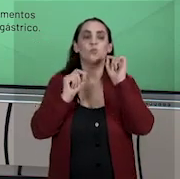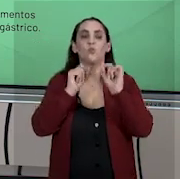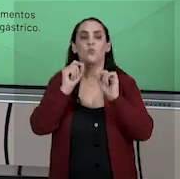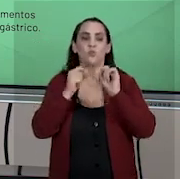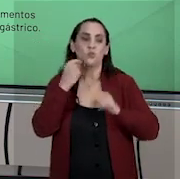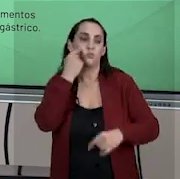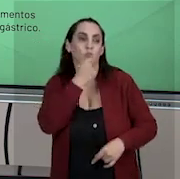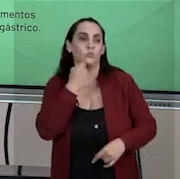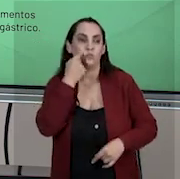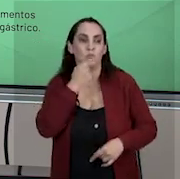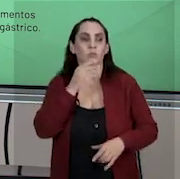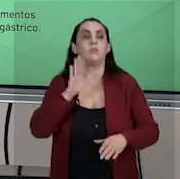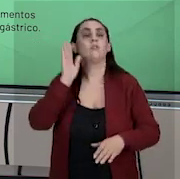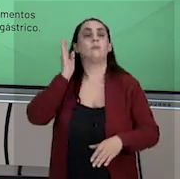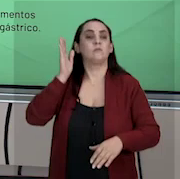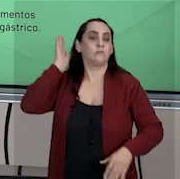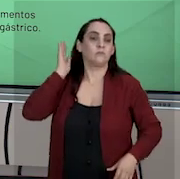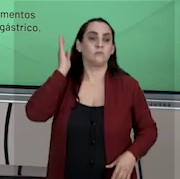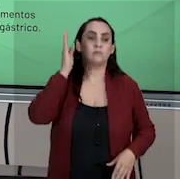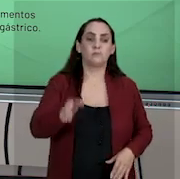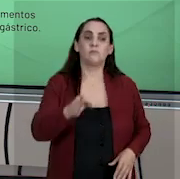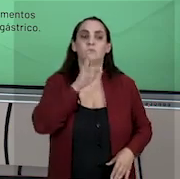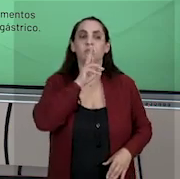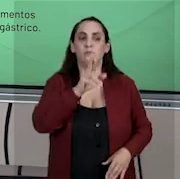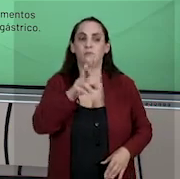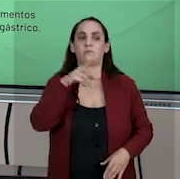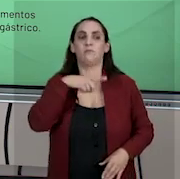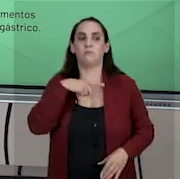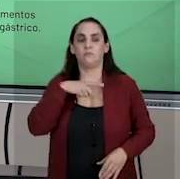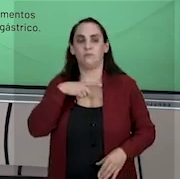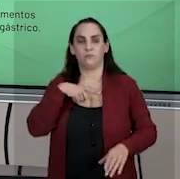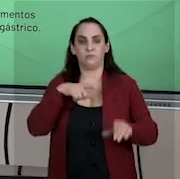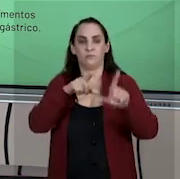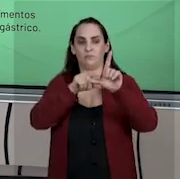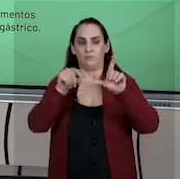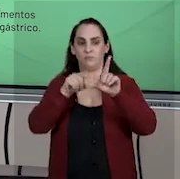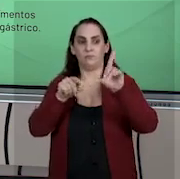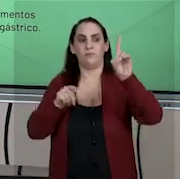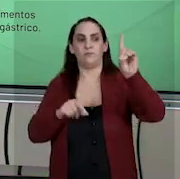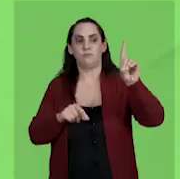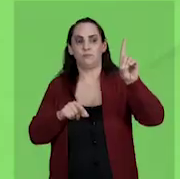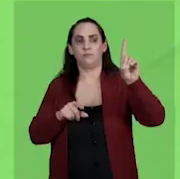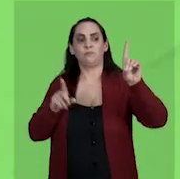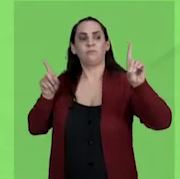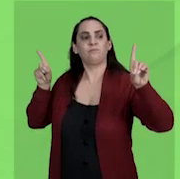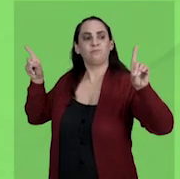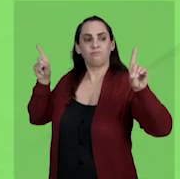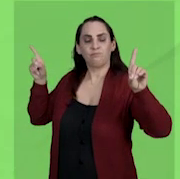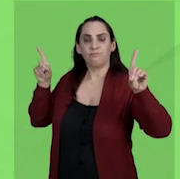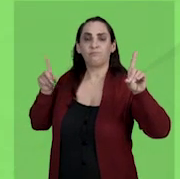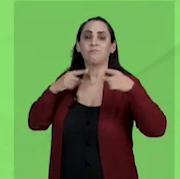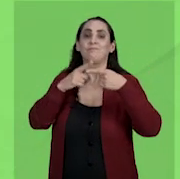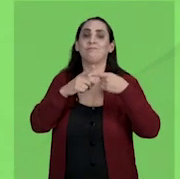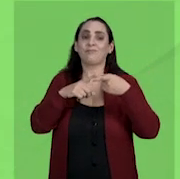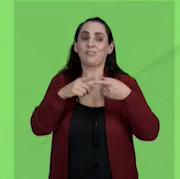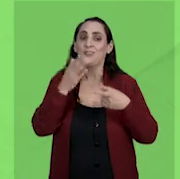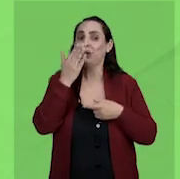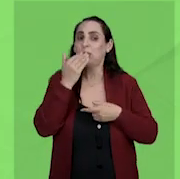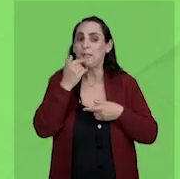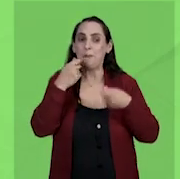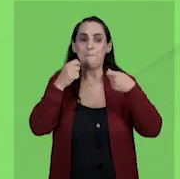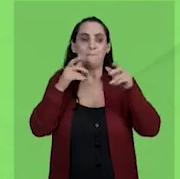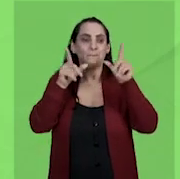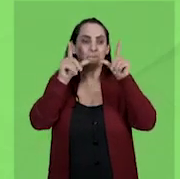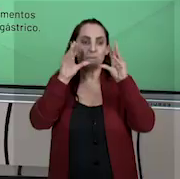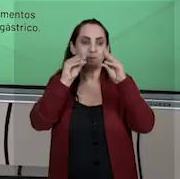eu já vou direto para a resposta aqui, que seria a letra D. Ela vai atuar, pessoal, amolecendo os alimentos para a entrada